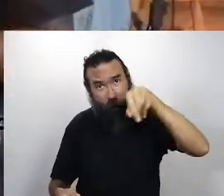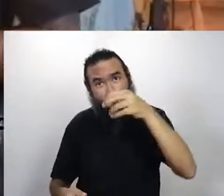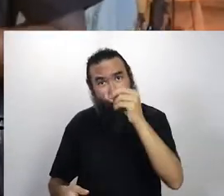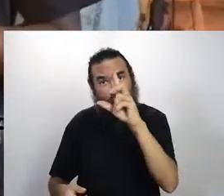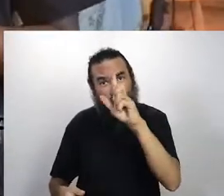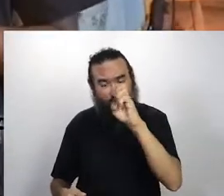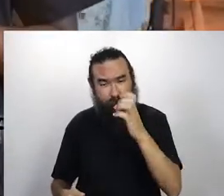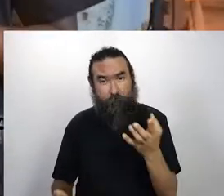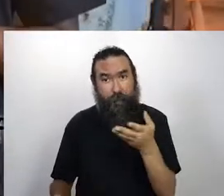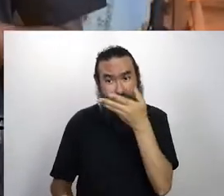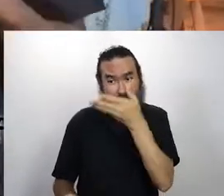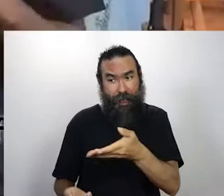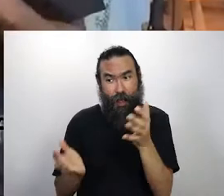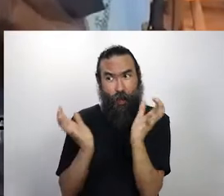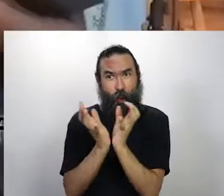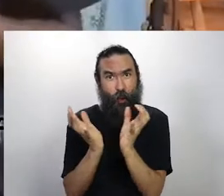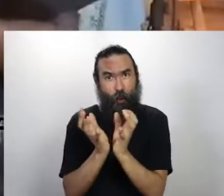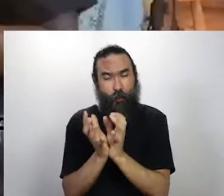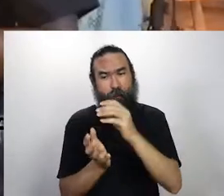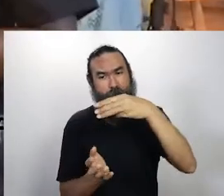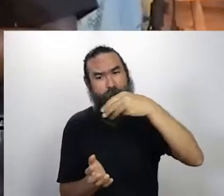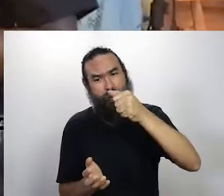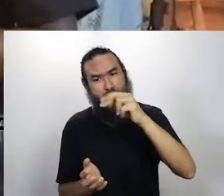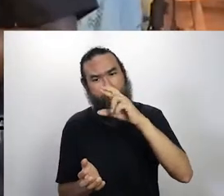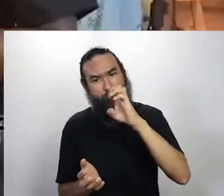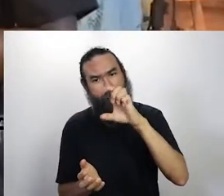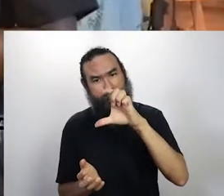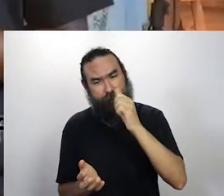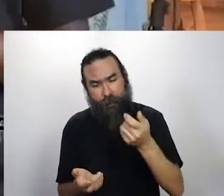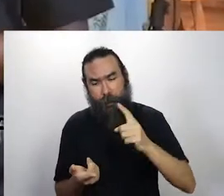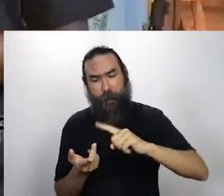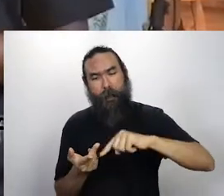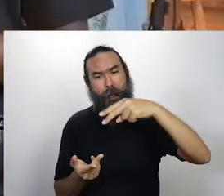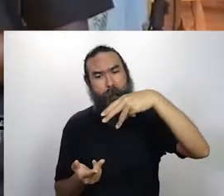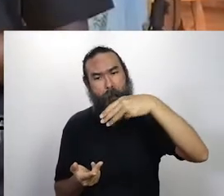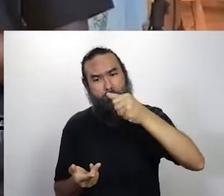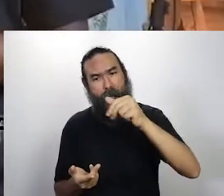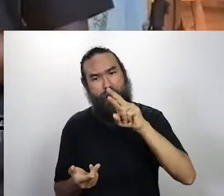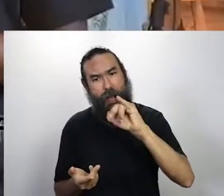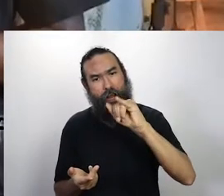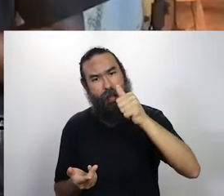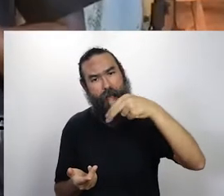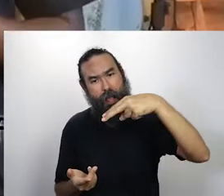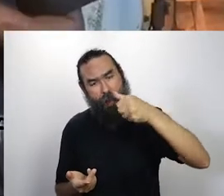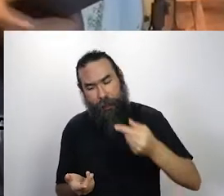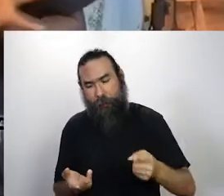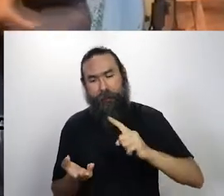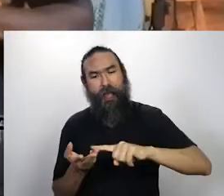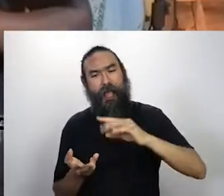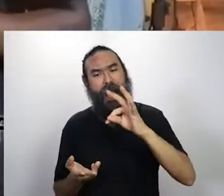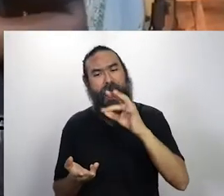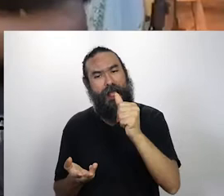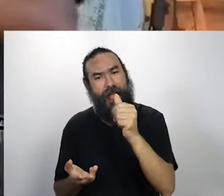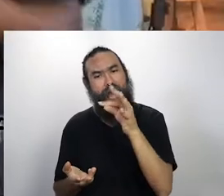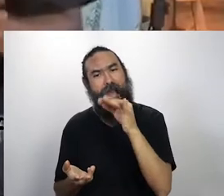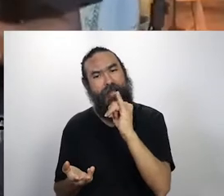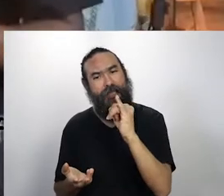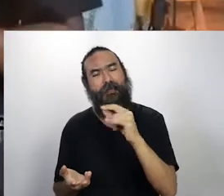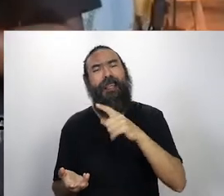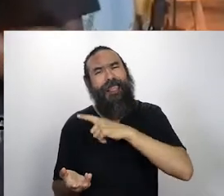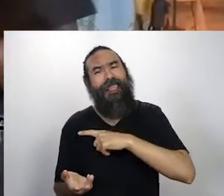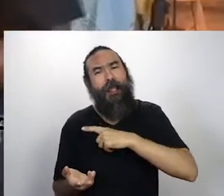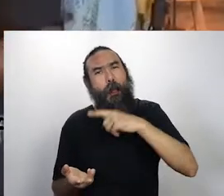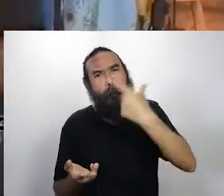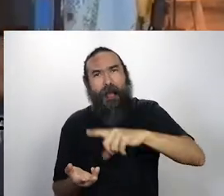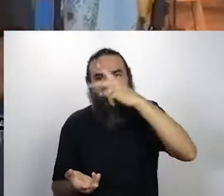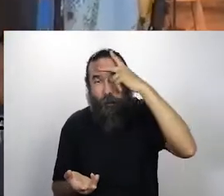mulheres, é formada pela Marcela, pela Mariana, pela Tati, e se eu não esquecer de mais alguém, mas aí na hora